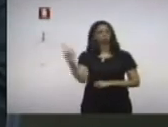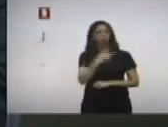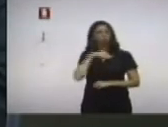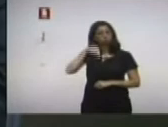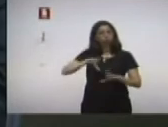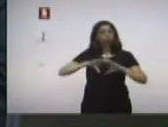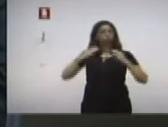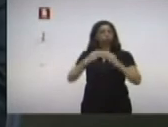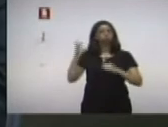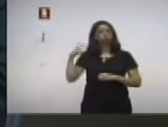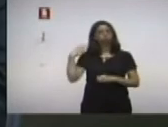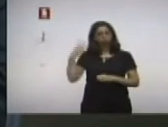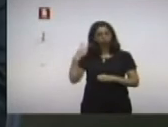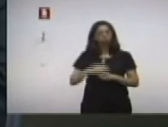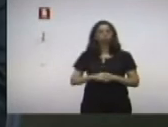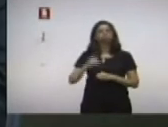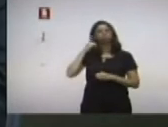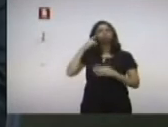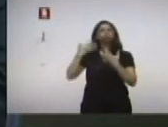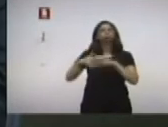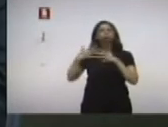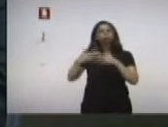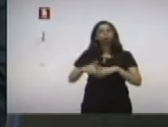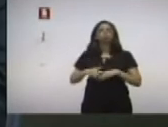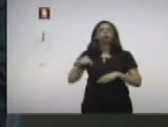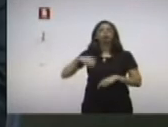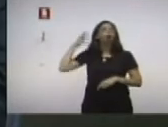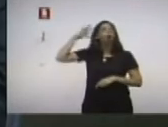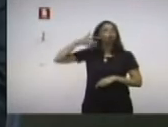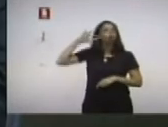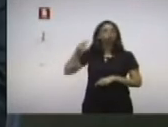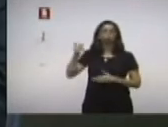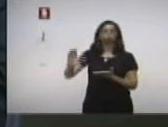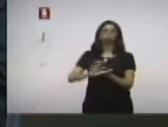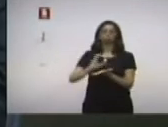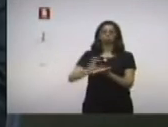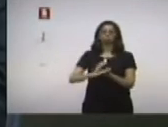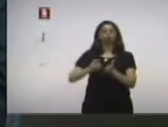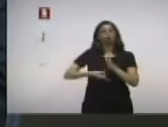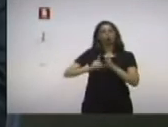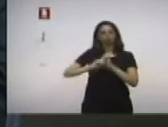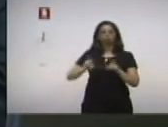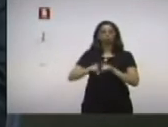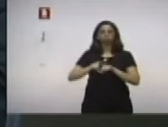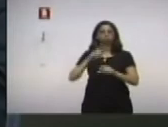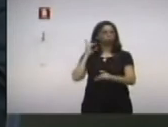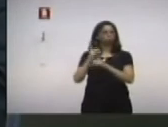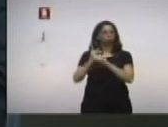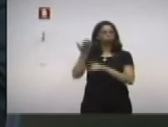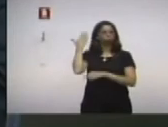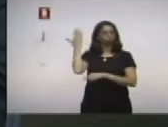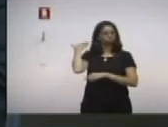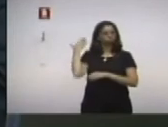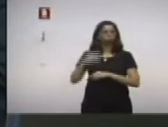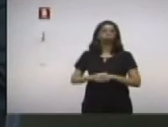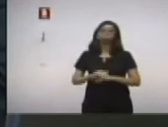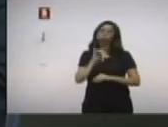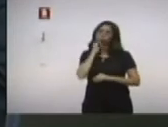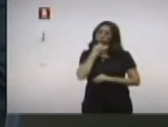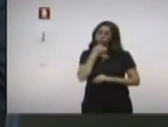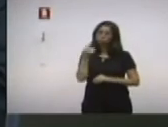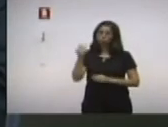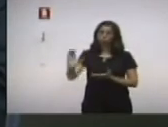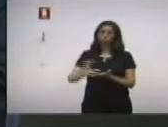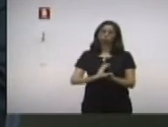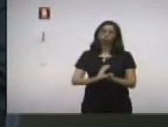colegas vereadores tanto na audiência do orçamento quanto em seções anteriores Infelizmente o